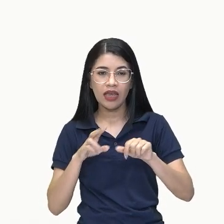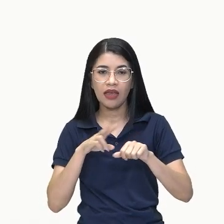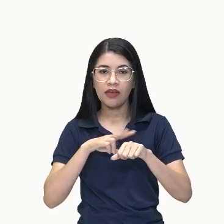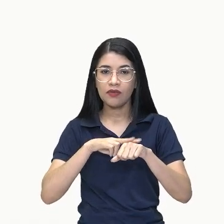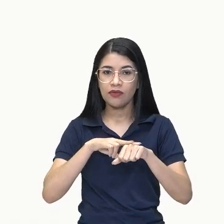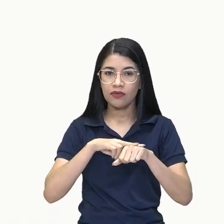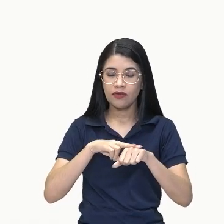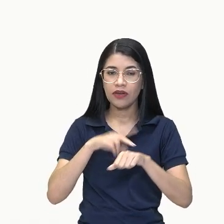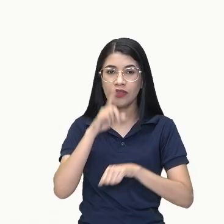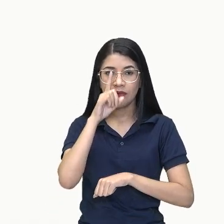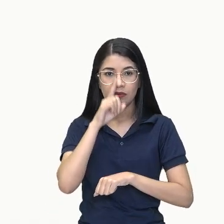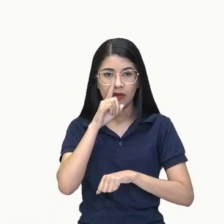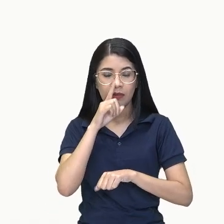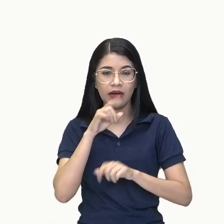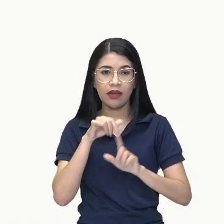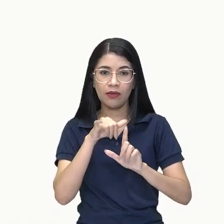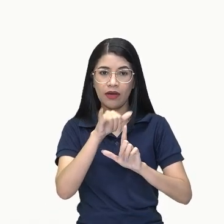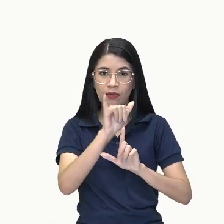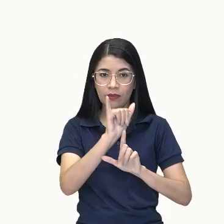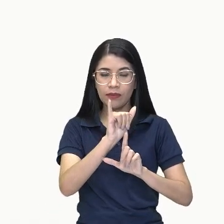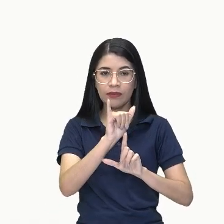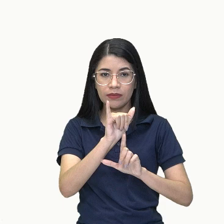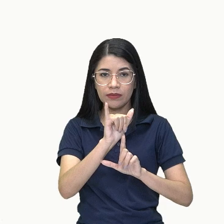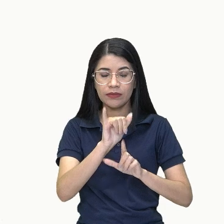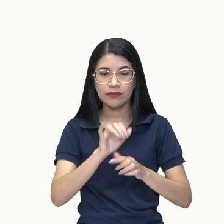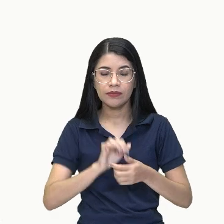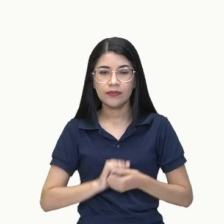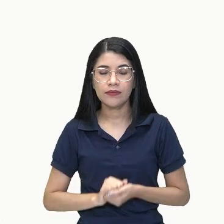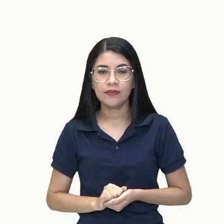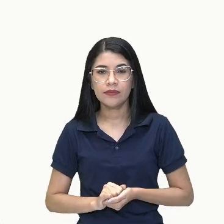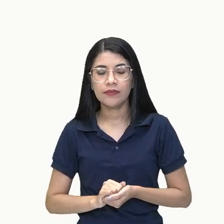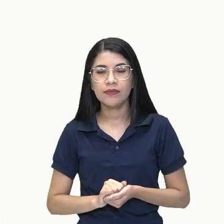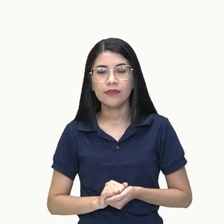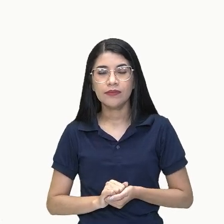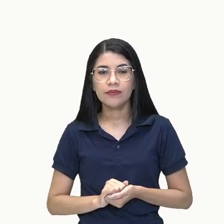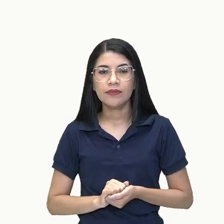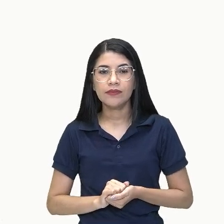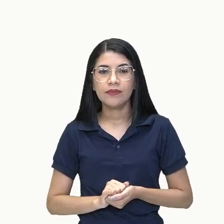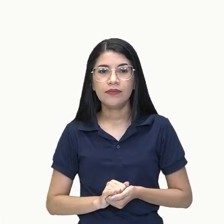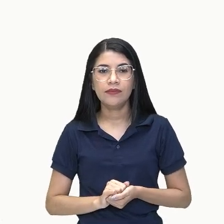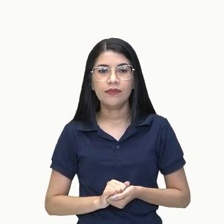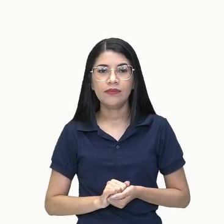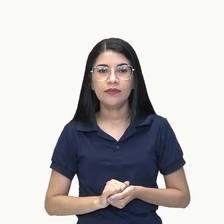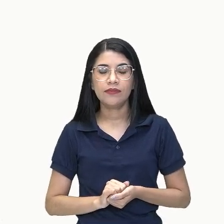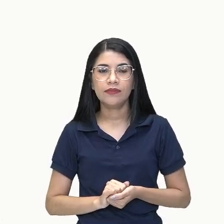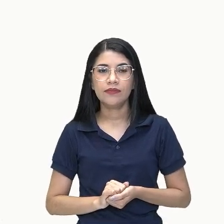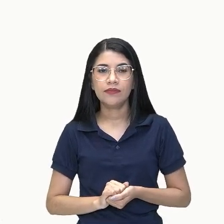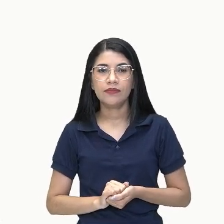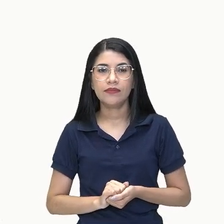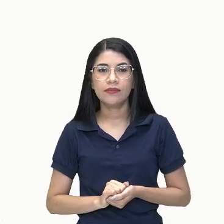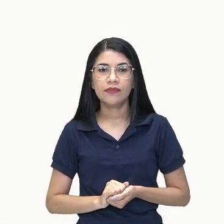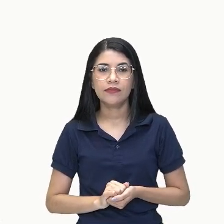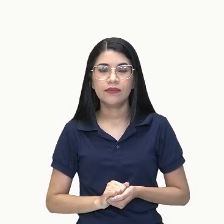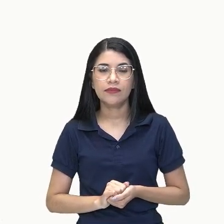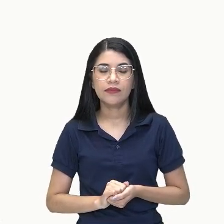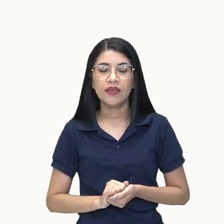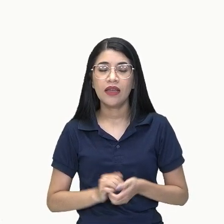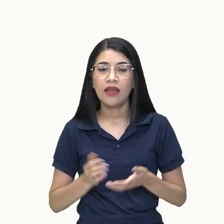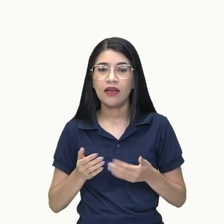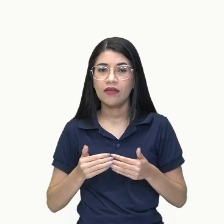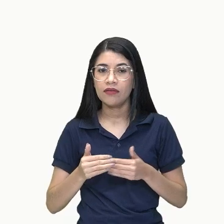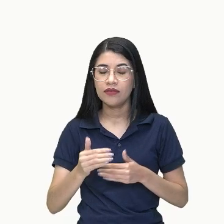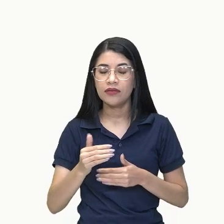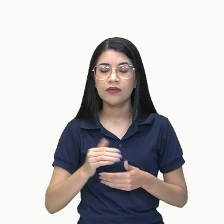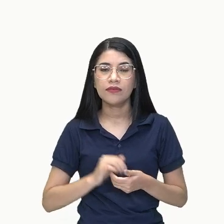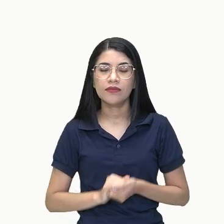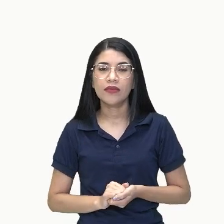ao eixo das ordenadas são esses que estão destacados aí na cor verde e na cor amarela. Tranquilo? Mas, avançando